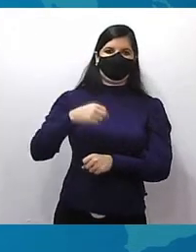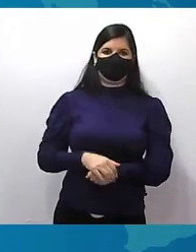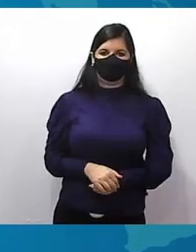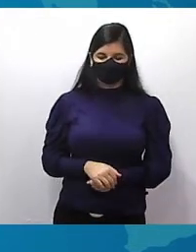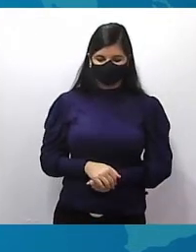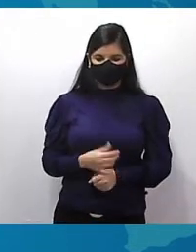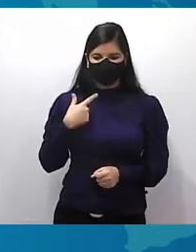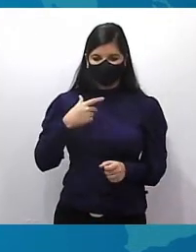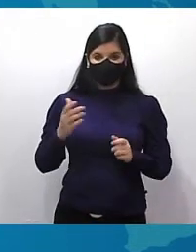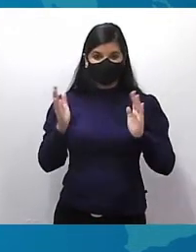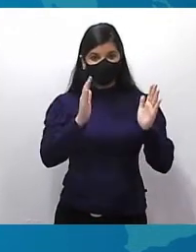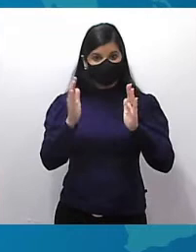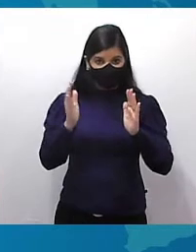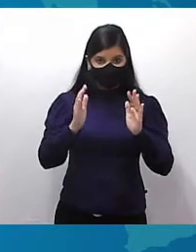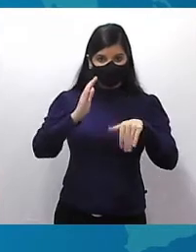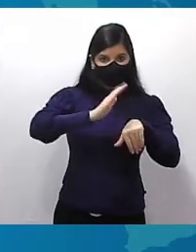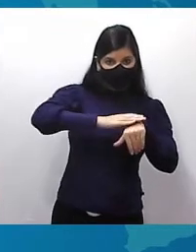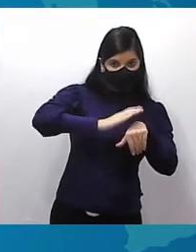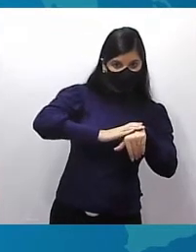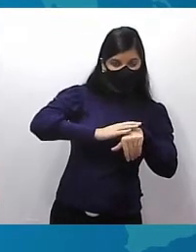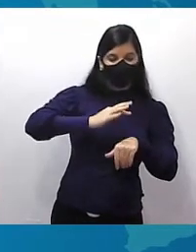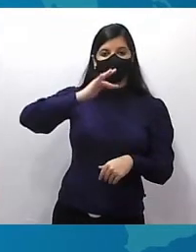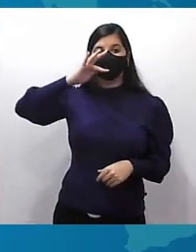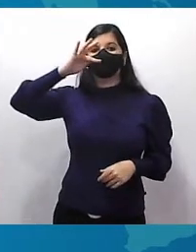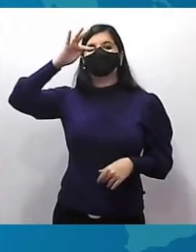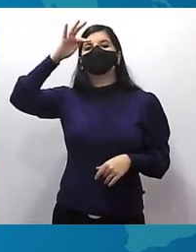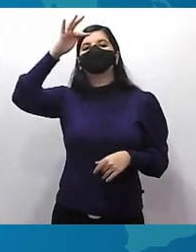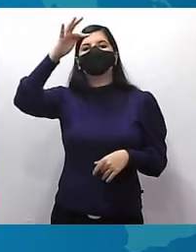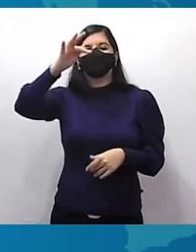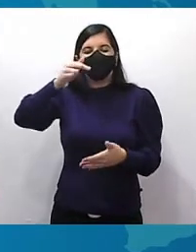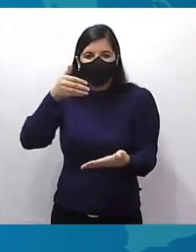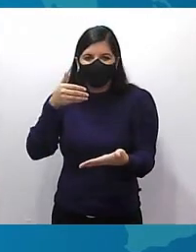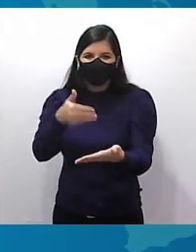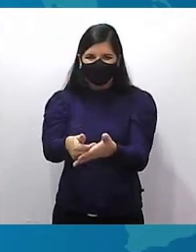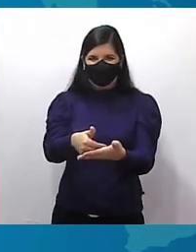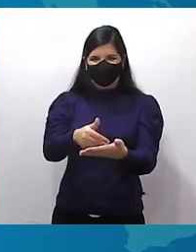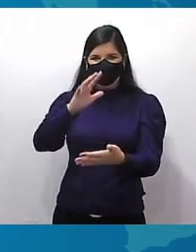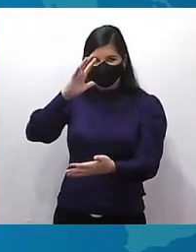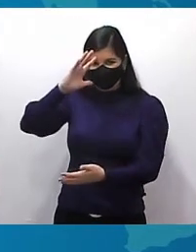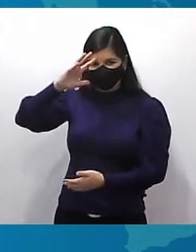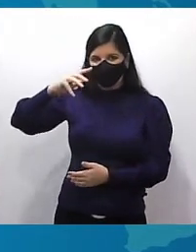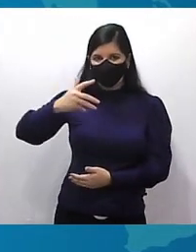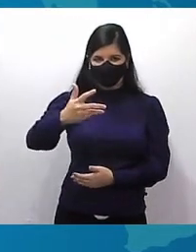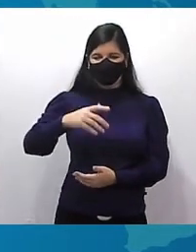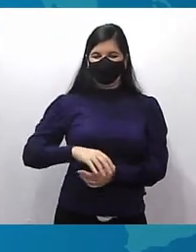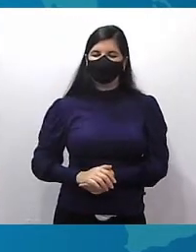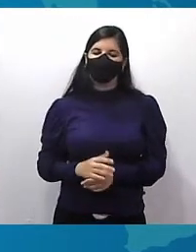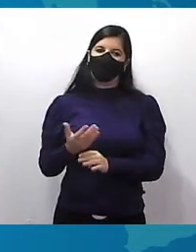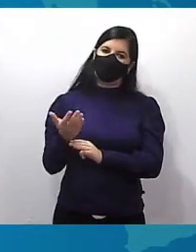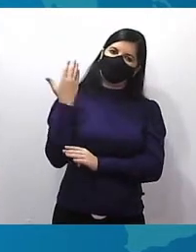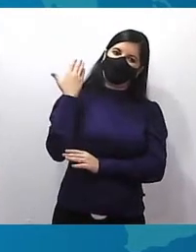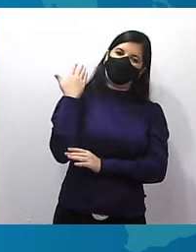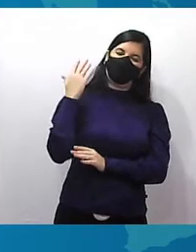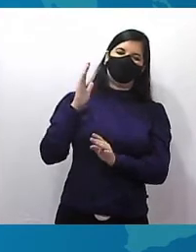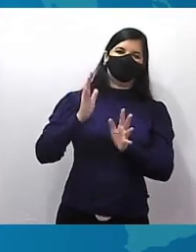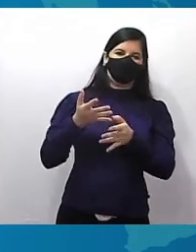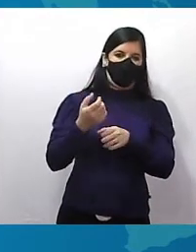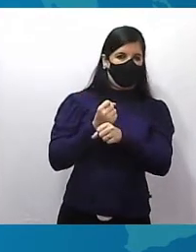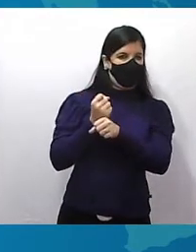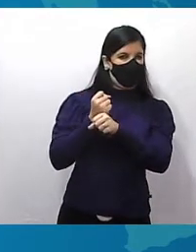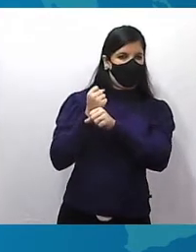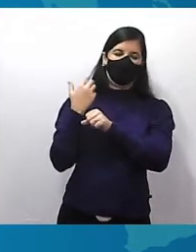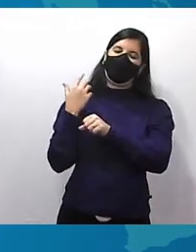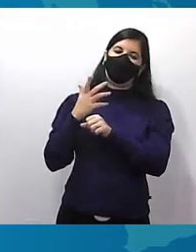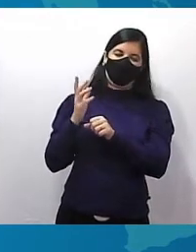de tempo aí distintos. Um futuro que vai acontecer muito perto da minha fala e um passado que já faz um tempo